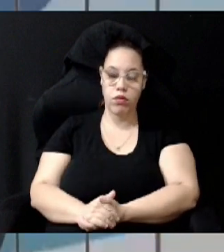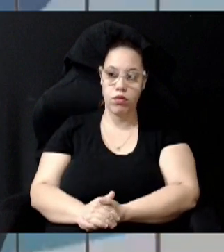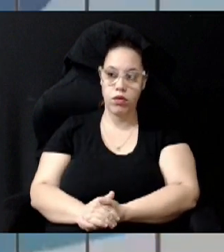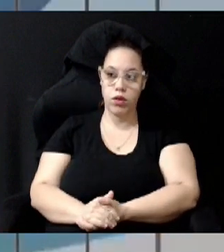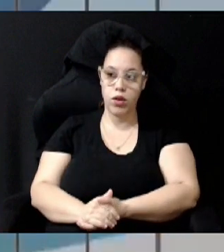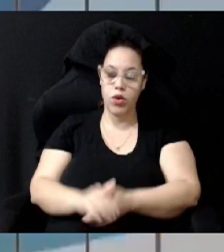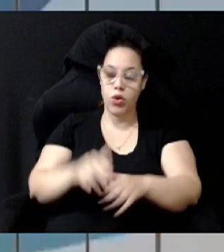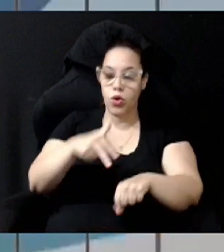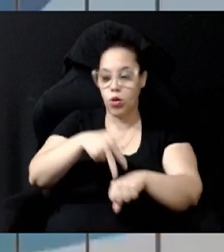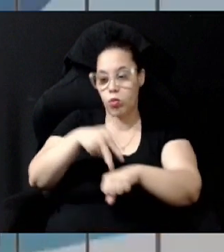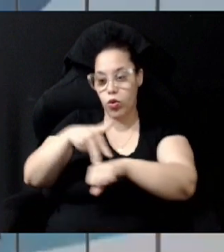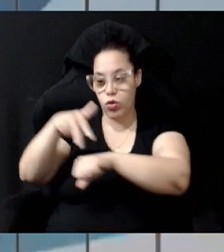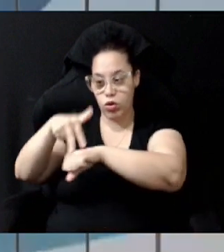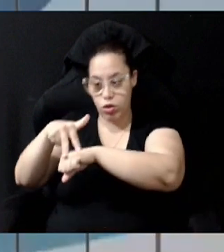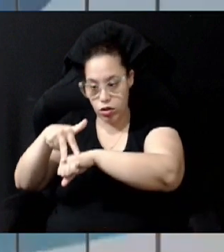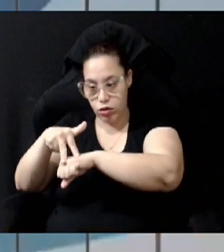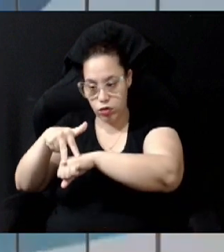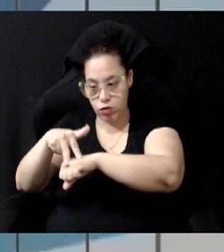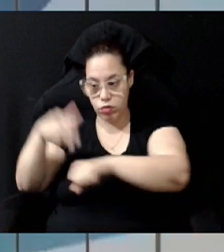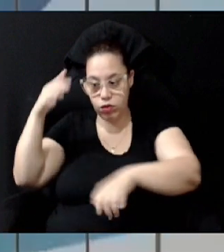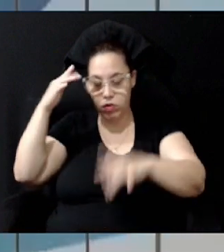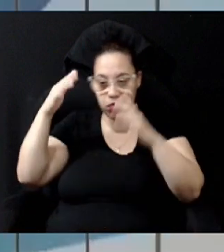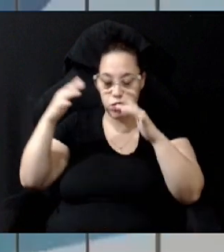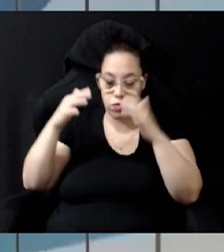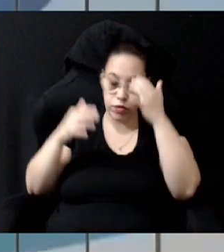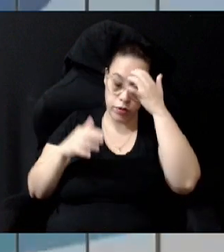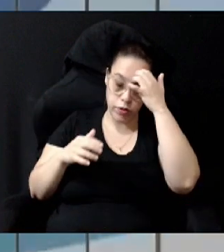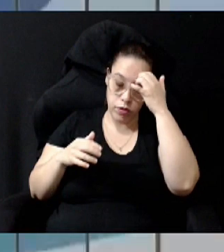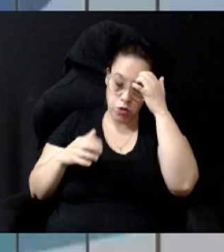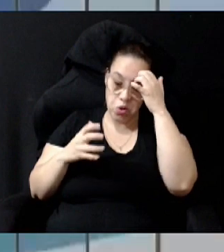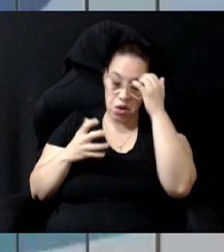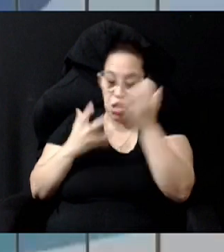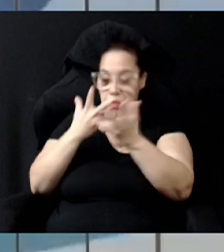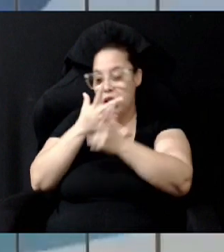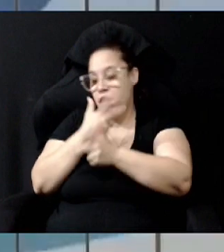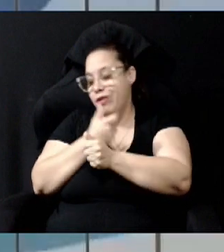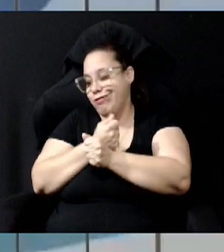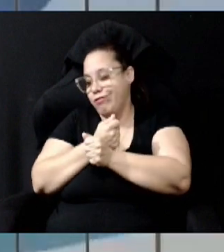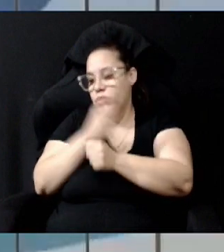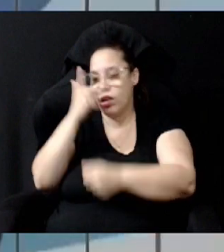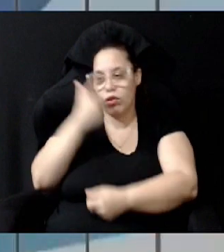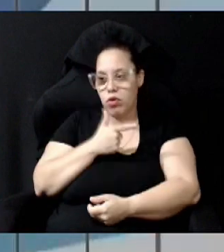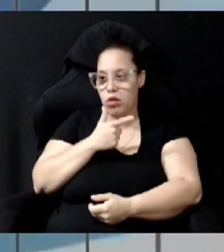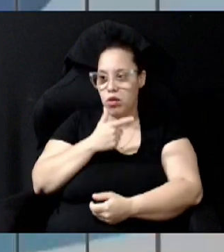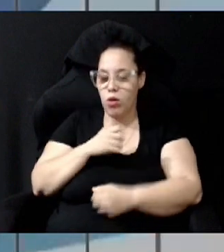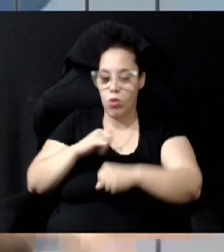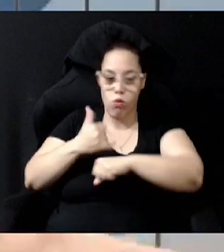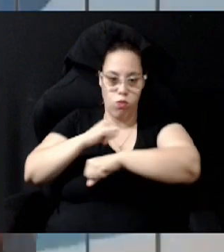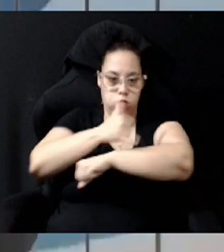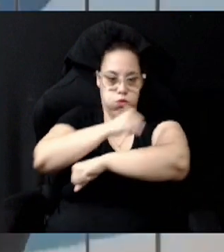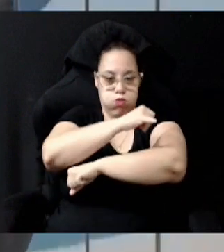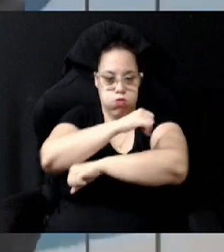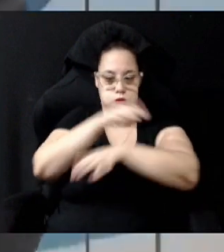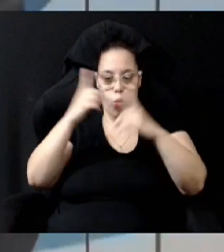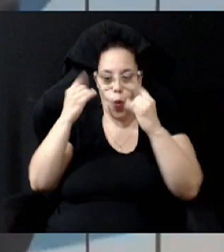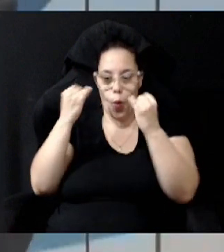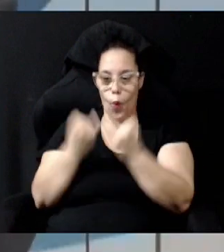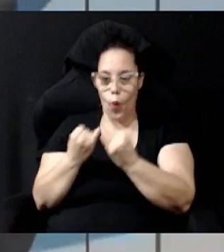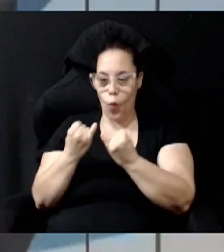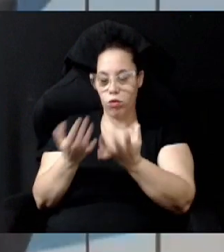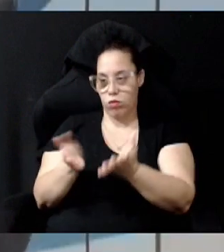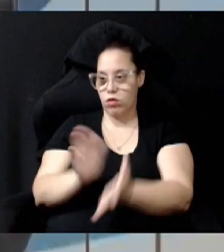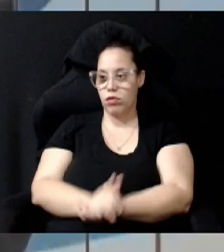políticas, ideológicas, estéticas, o que é belo, o que é bonito, o que é feio, o que é gordo, o que é magro, não é isso? Então, o espectro é não. Lá em casa, por